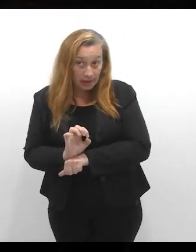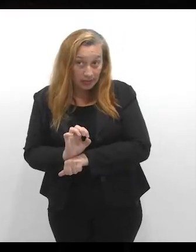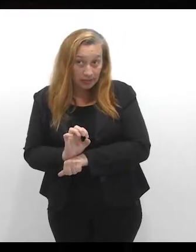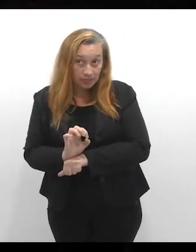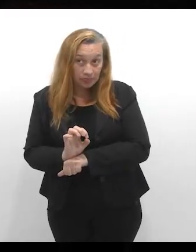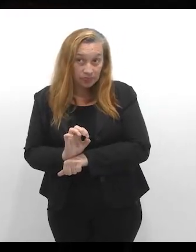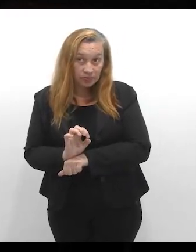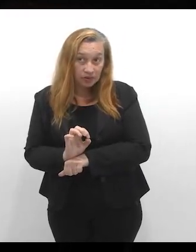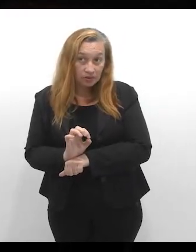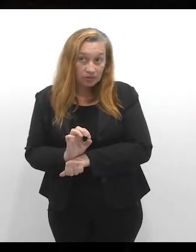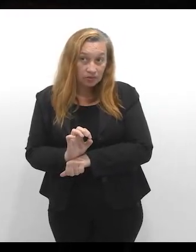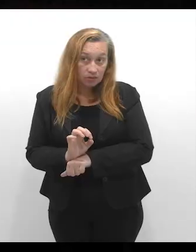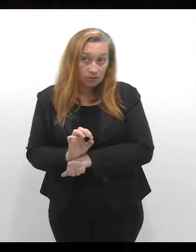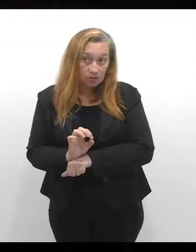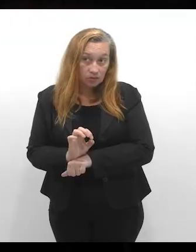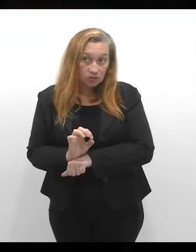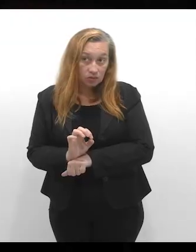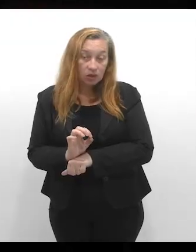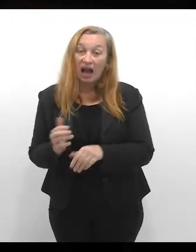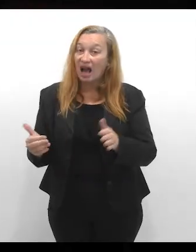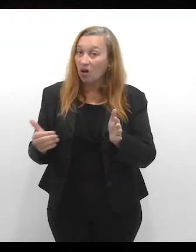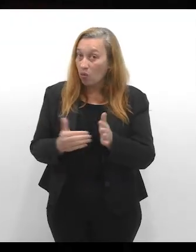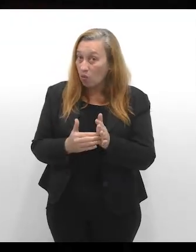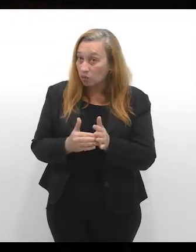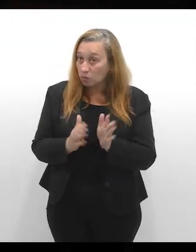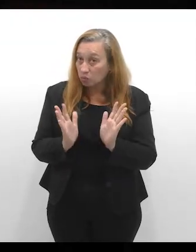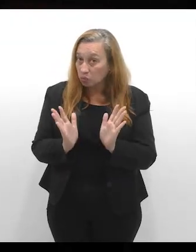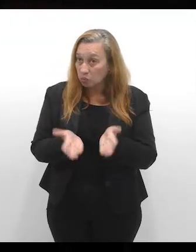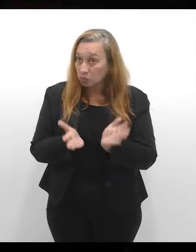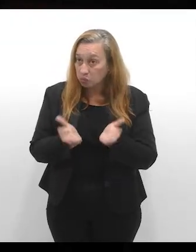O Estado, até